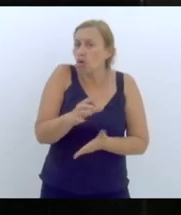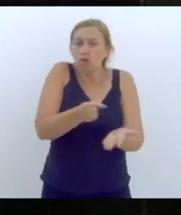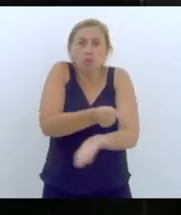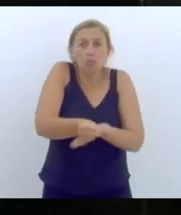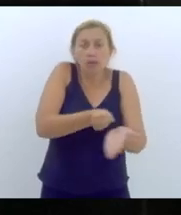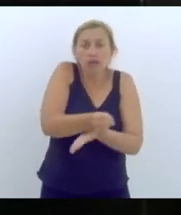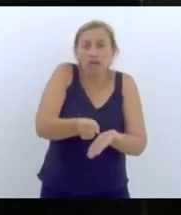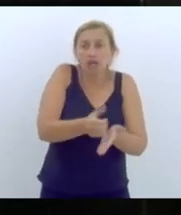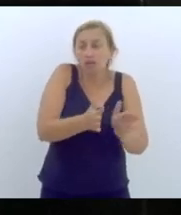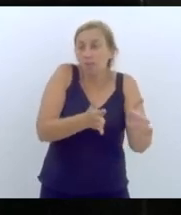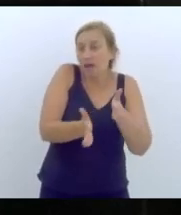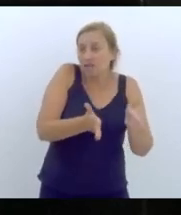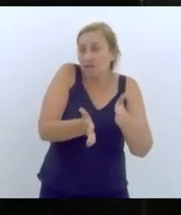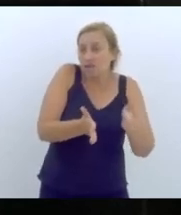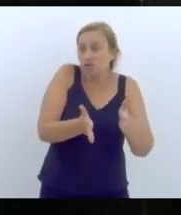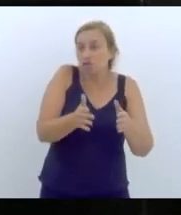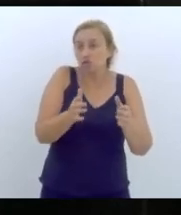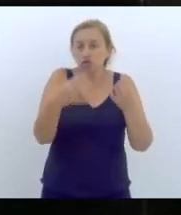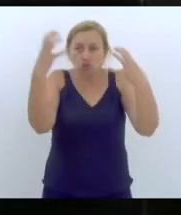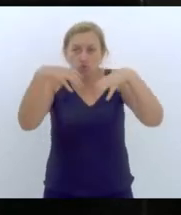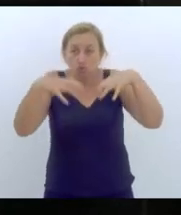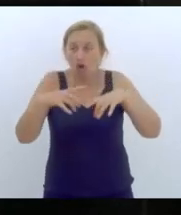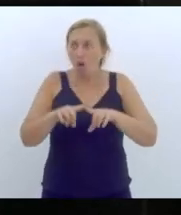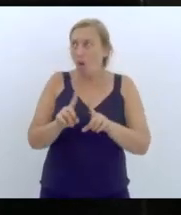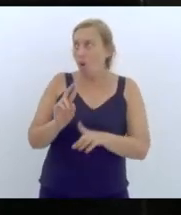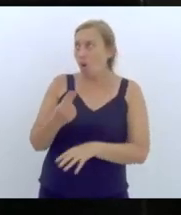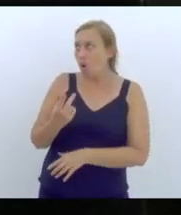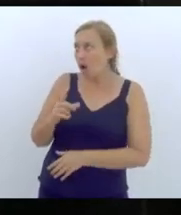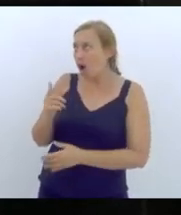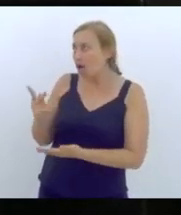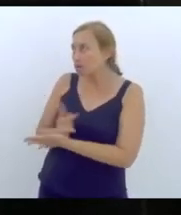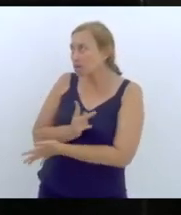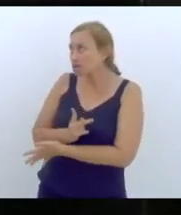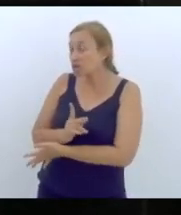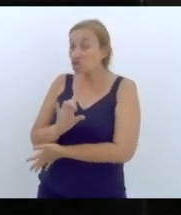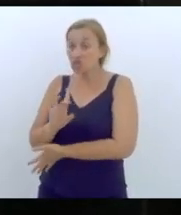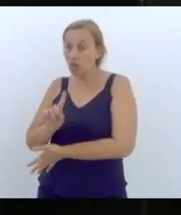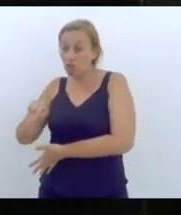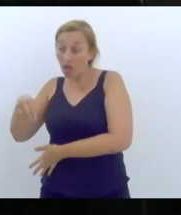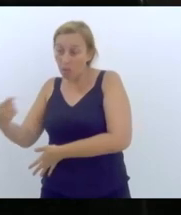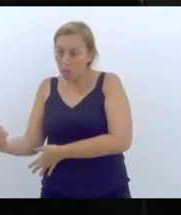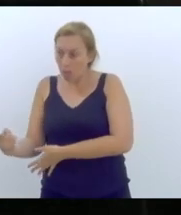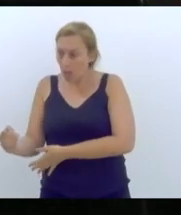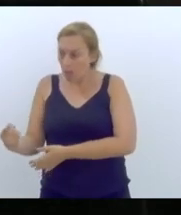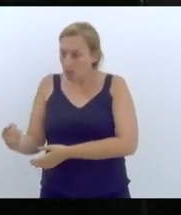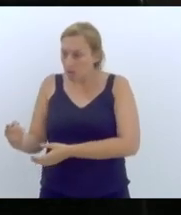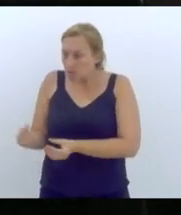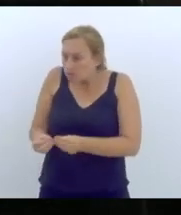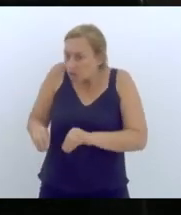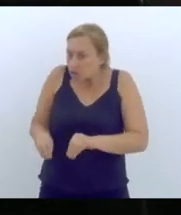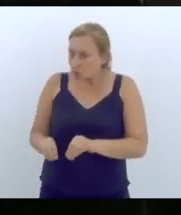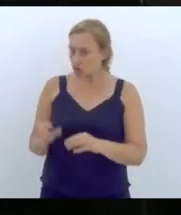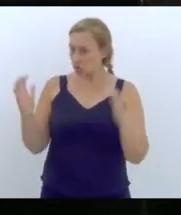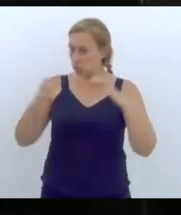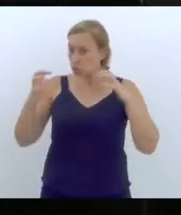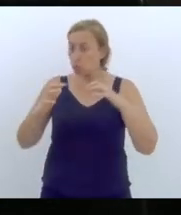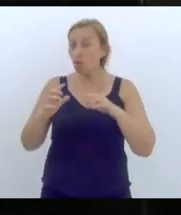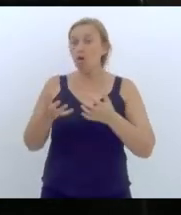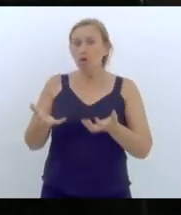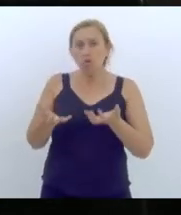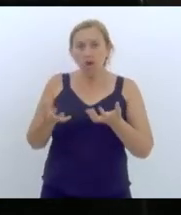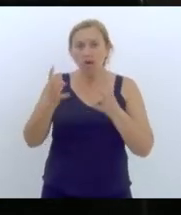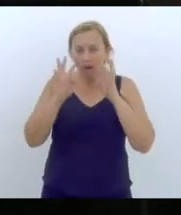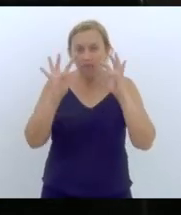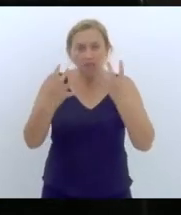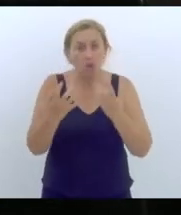das chuvas, ou ele também não deve acontecer tão somente após a ocorrência de uma tragédia. O que eu quero chamar a